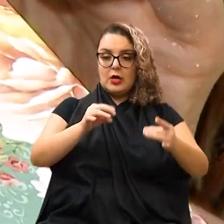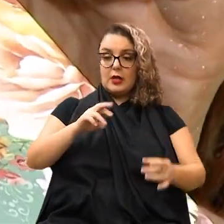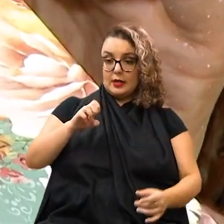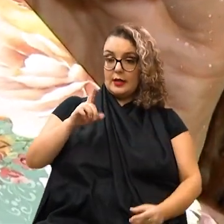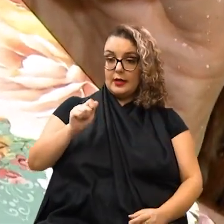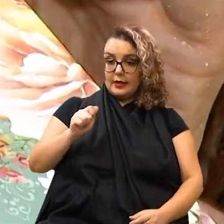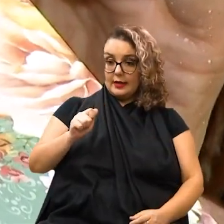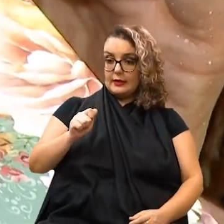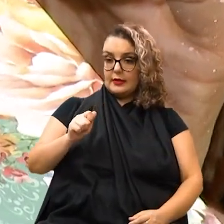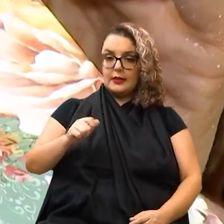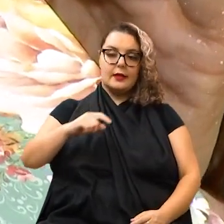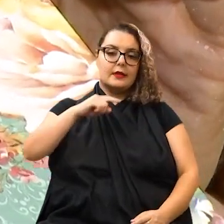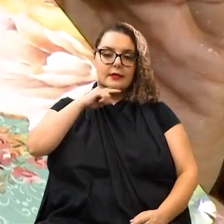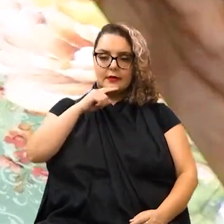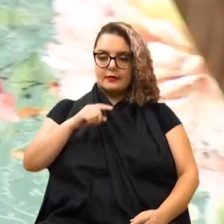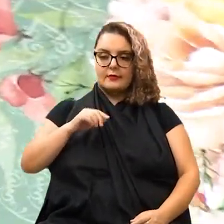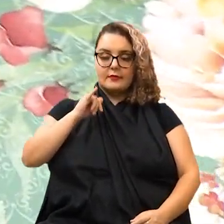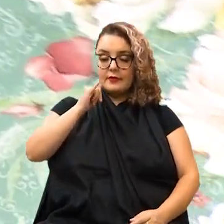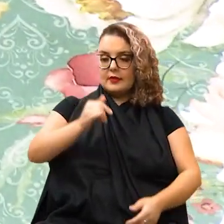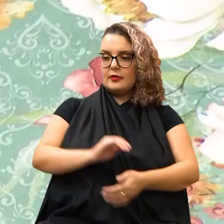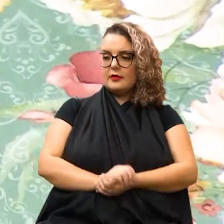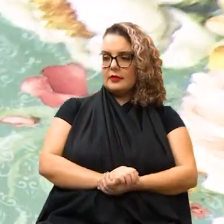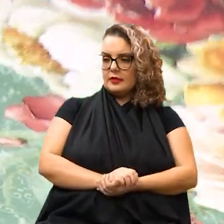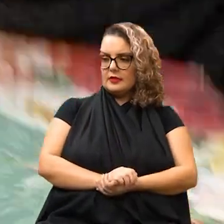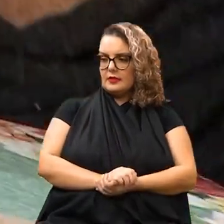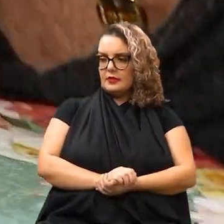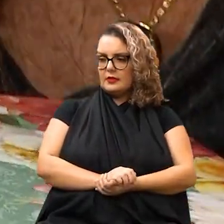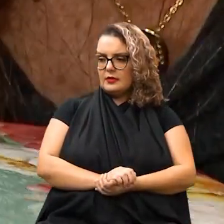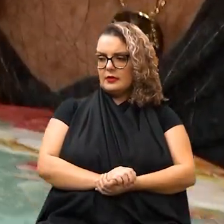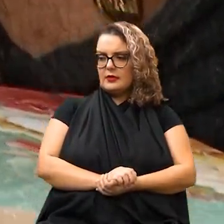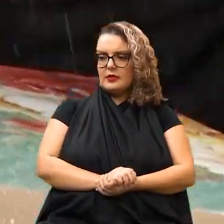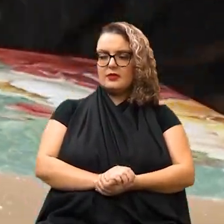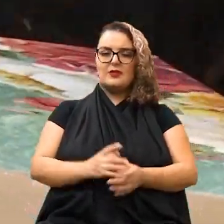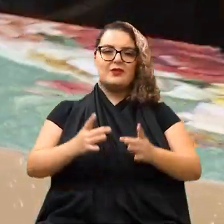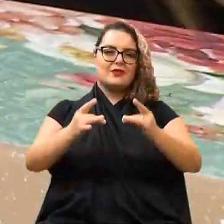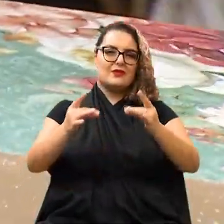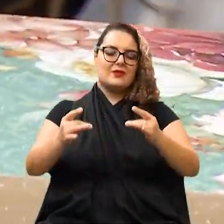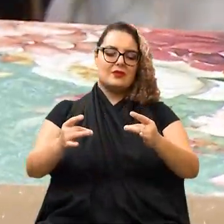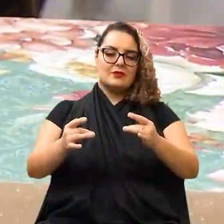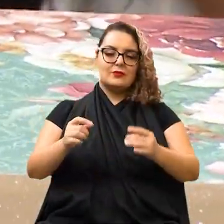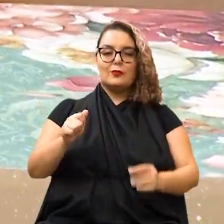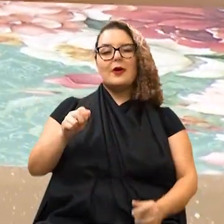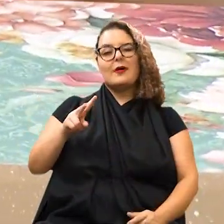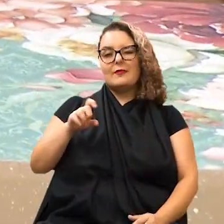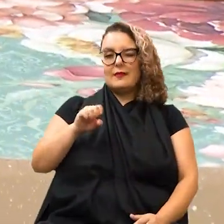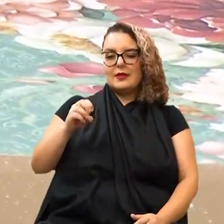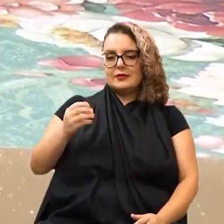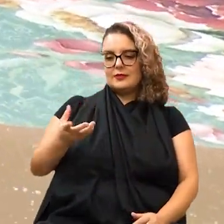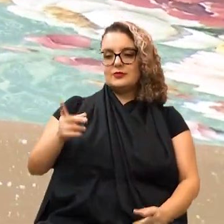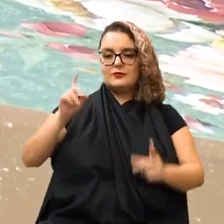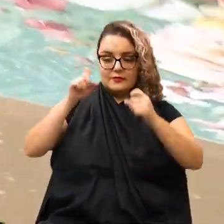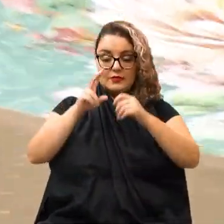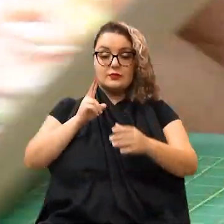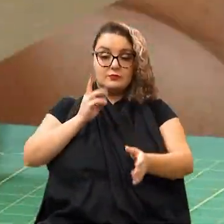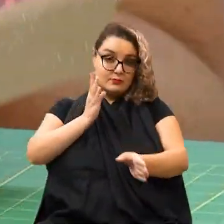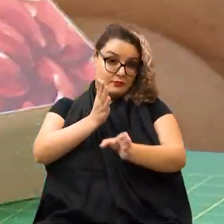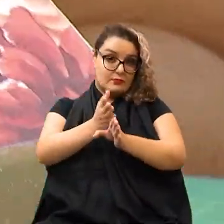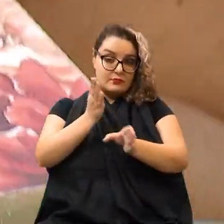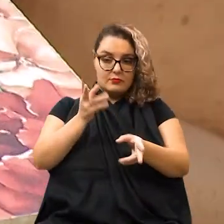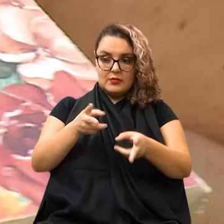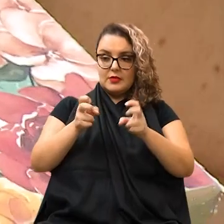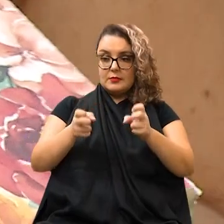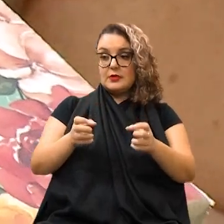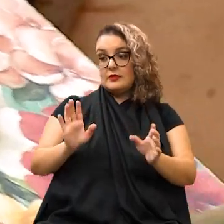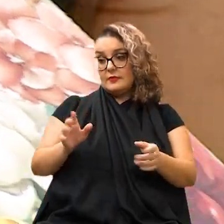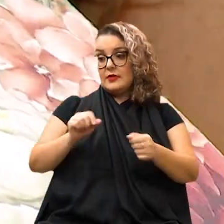a rendinha, ninguém vai chegar para você e falar assim, ó, nossa, você colou a rendinha do lado do avesso. É muito difícil alguém notar isso. Mas já que